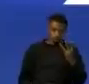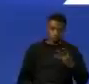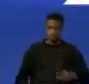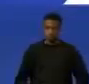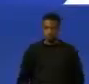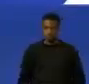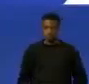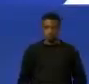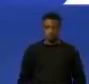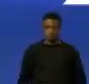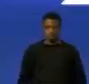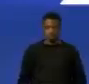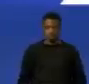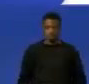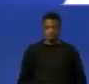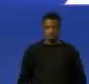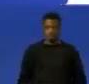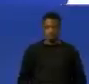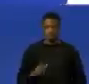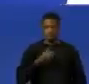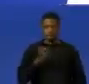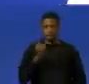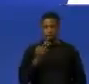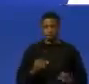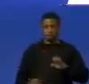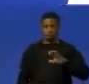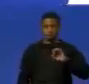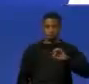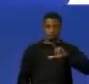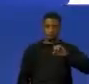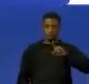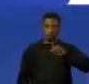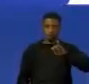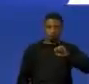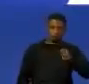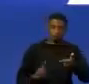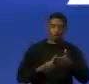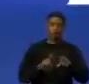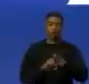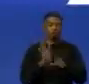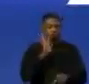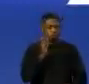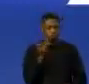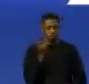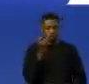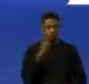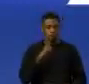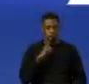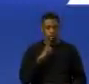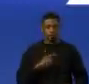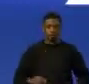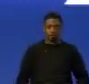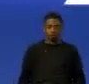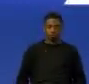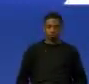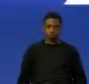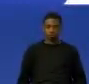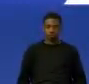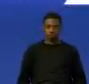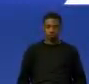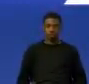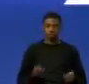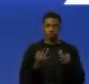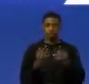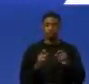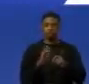123, uma questão aqui que envolve ecologia, uma questão bem legal, uma questão bem interessante, que ele vai falar